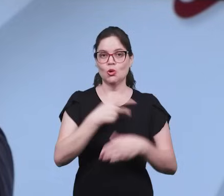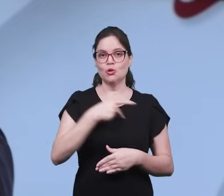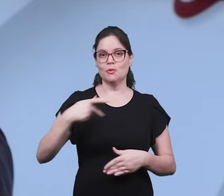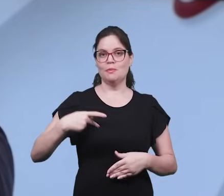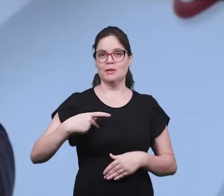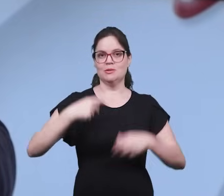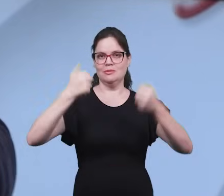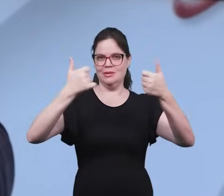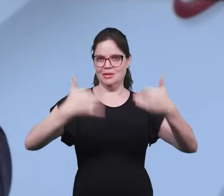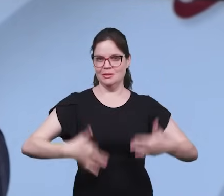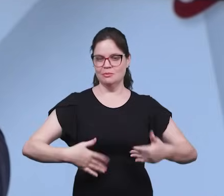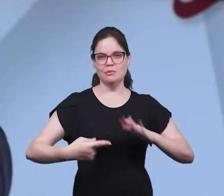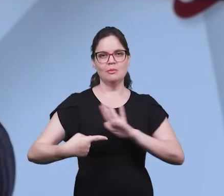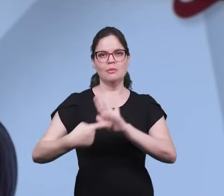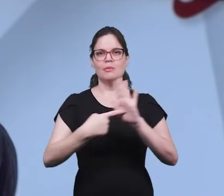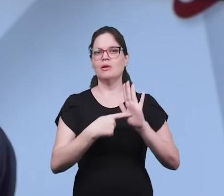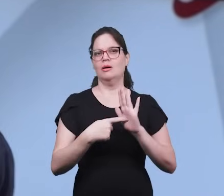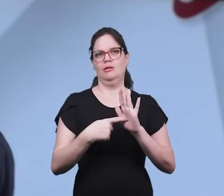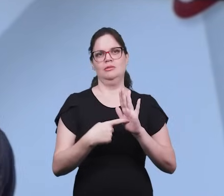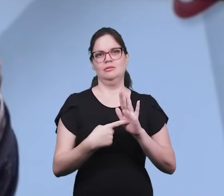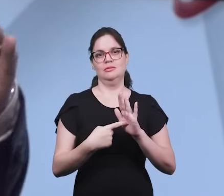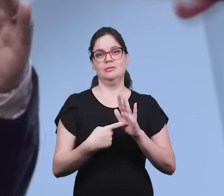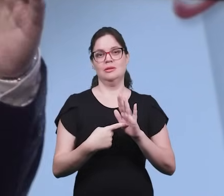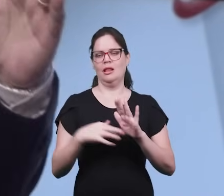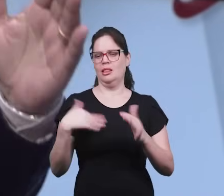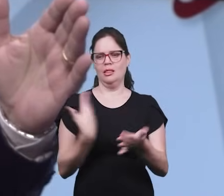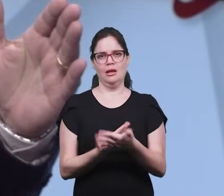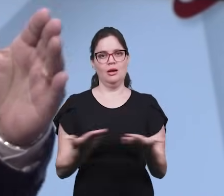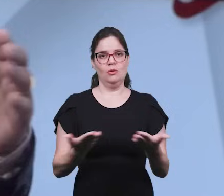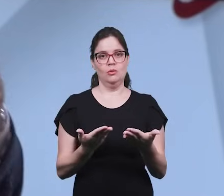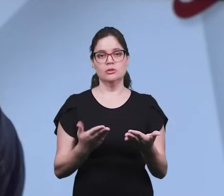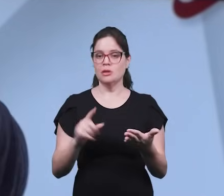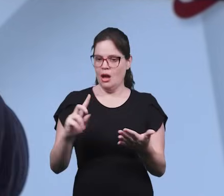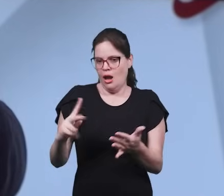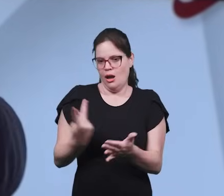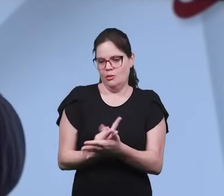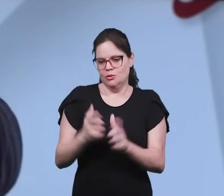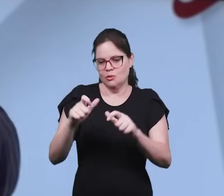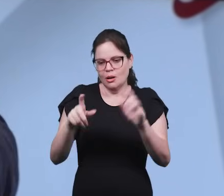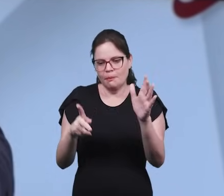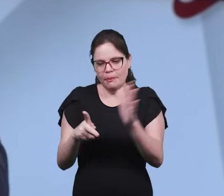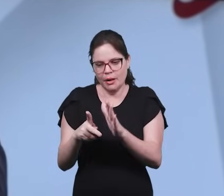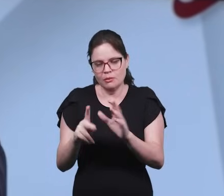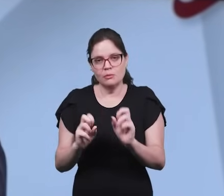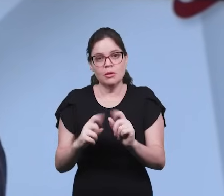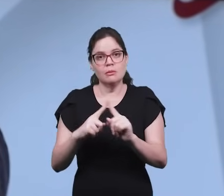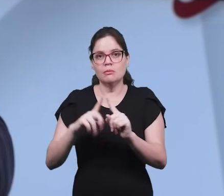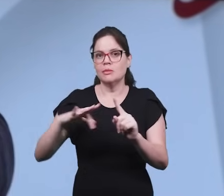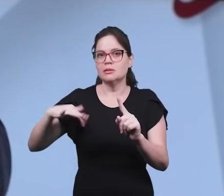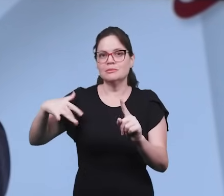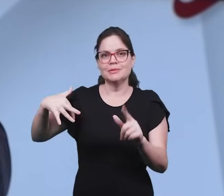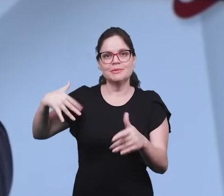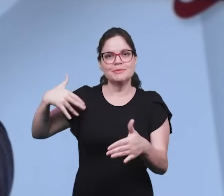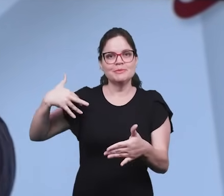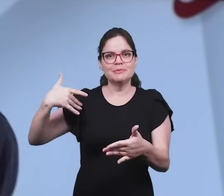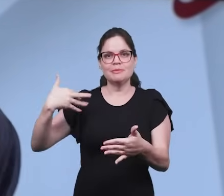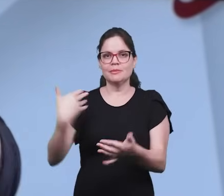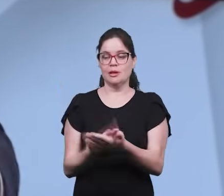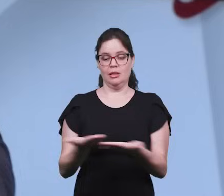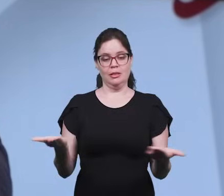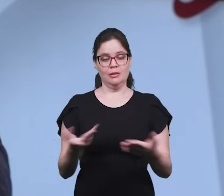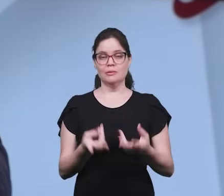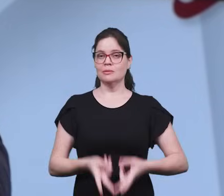atual. Mostra, isso não é diferente, aconteceu em Pérgamo, mas nós estamos vendo isso. O homem com os